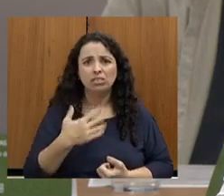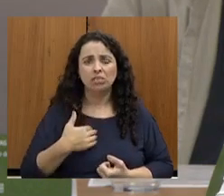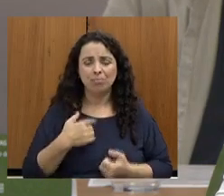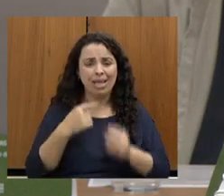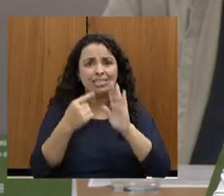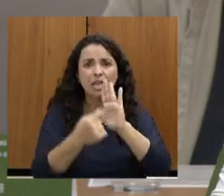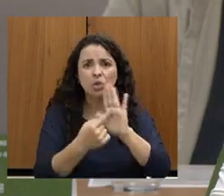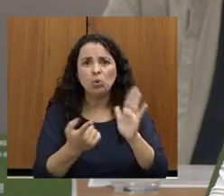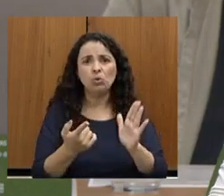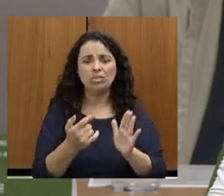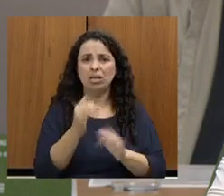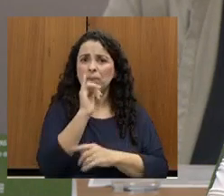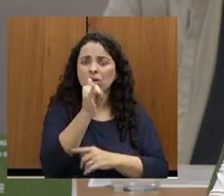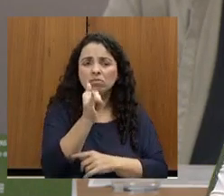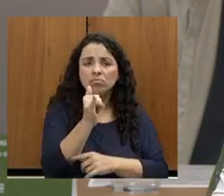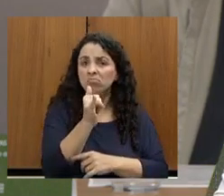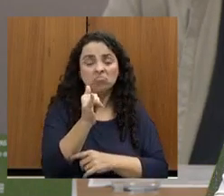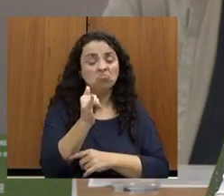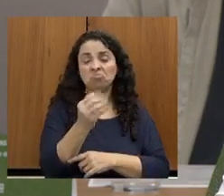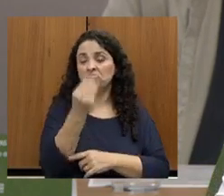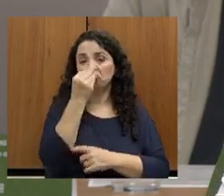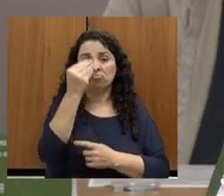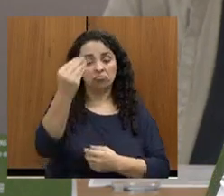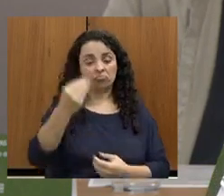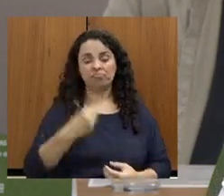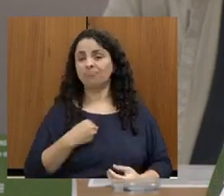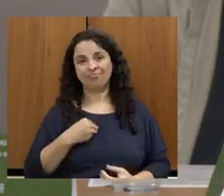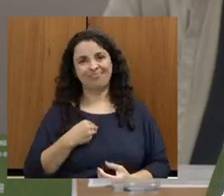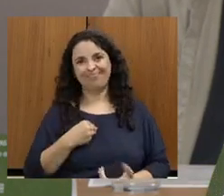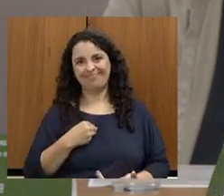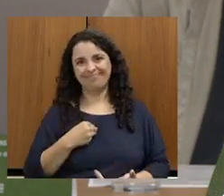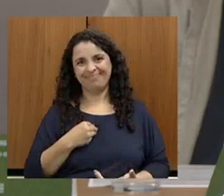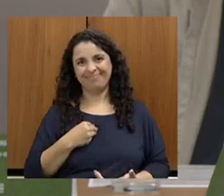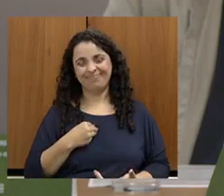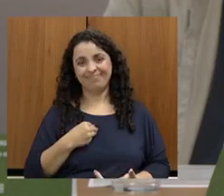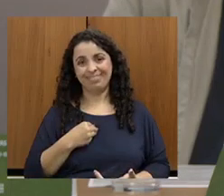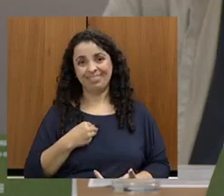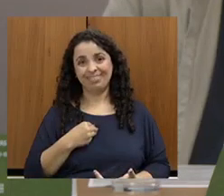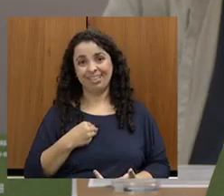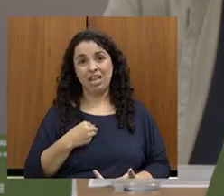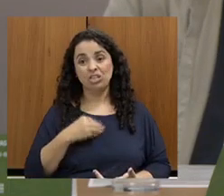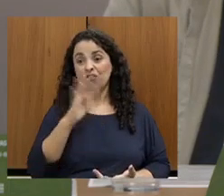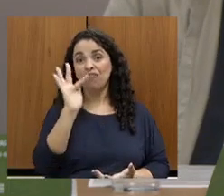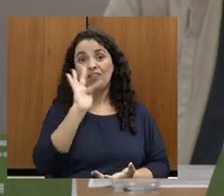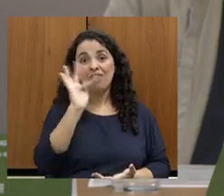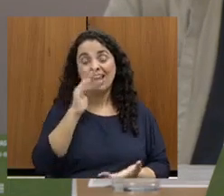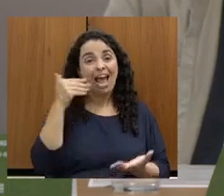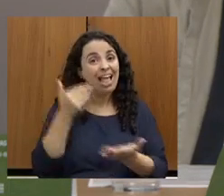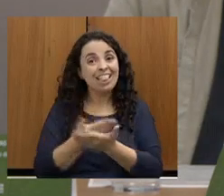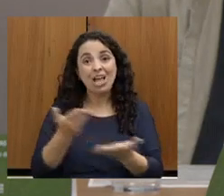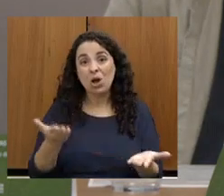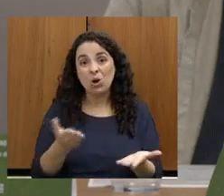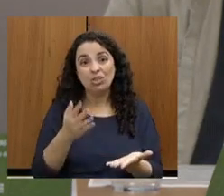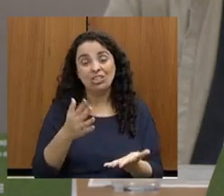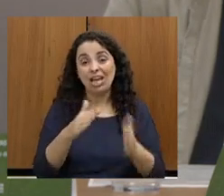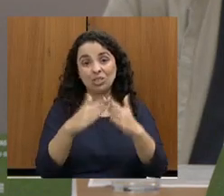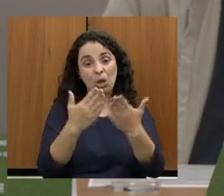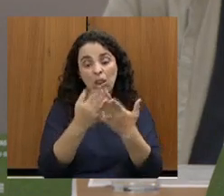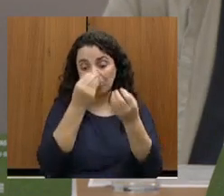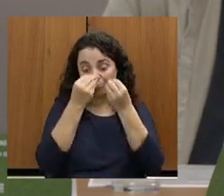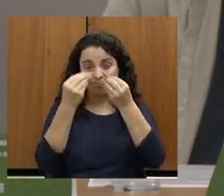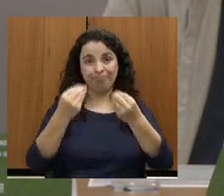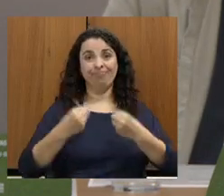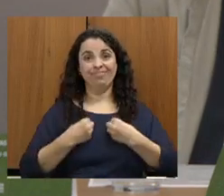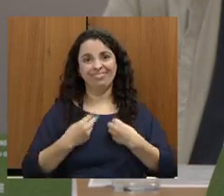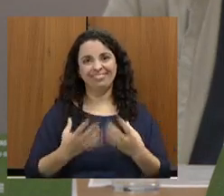desde fevereiro. a situação do meu filho, apesar de ser perfeitamente conhecida,